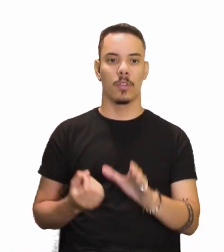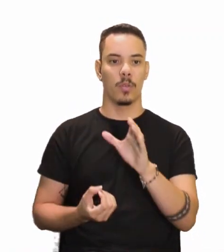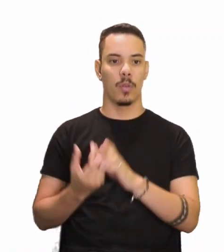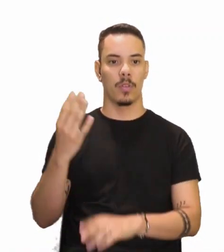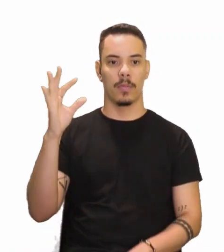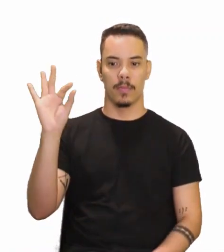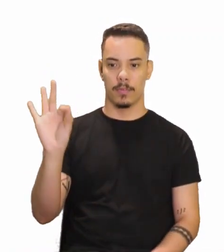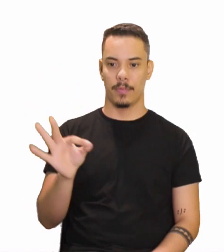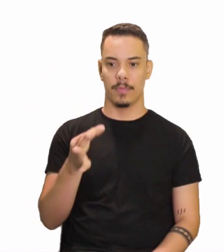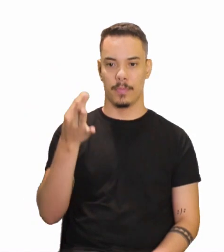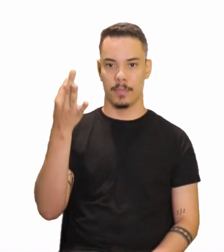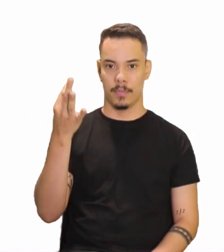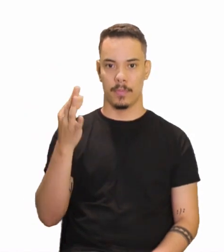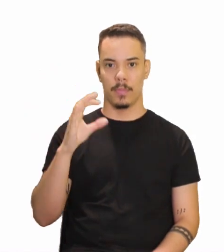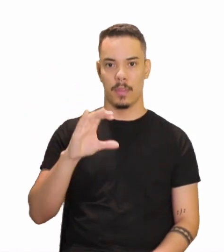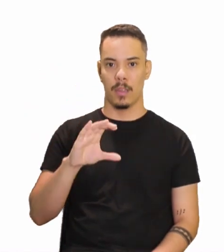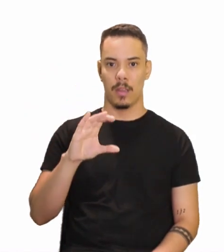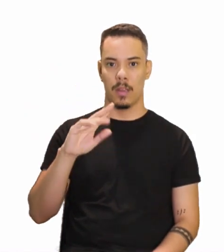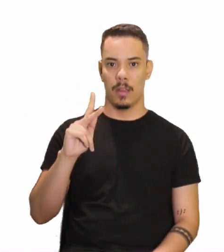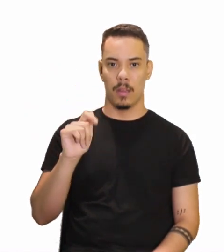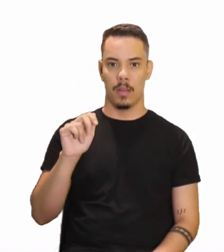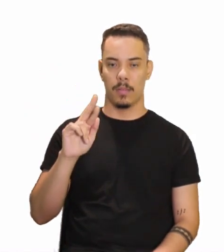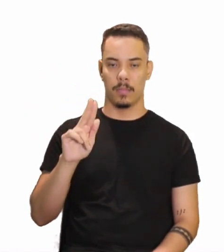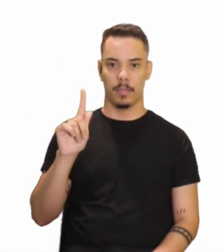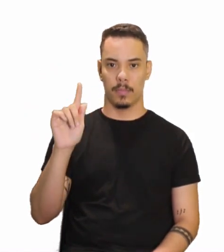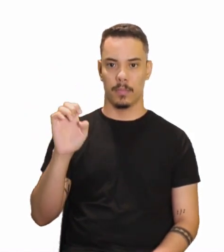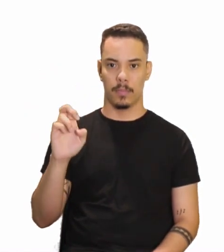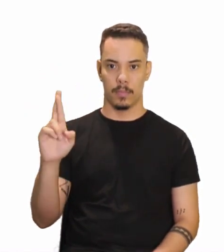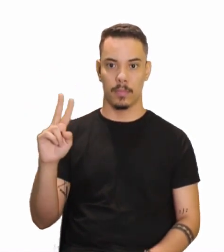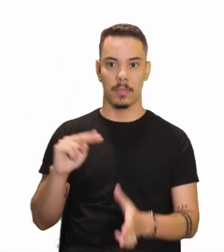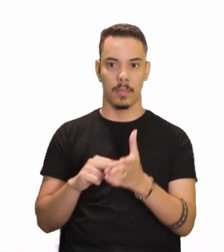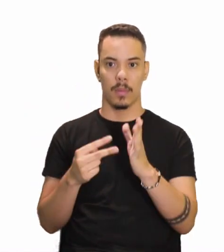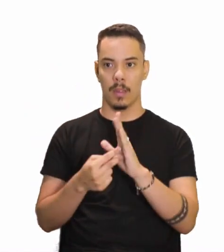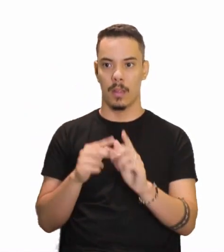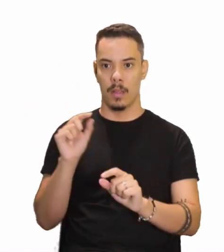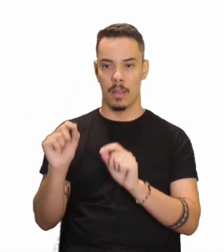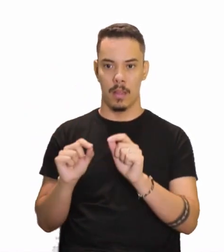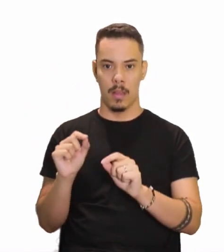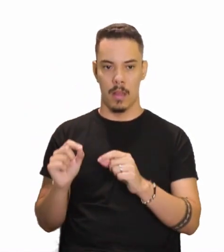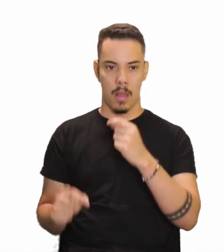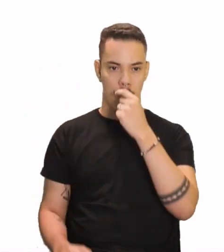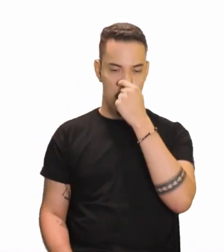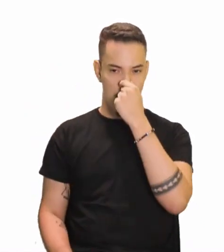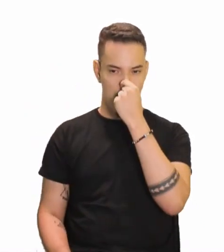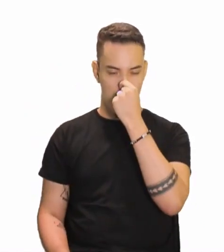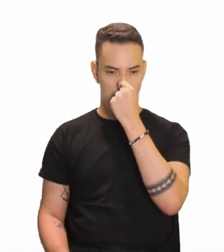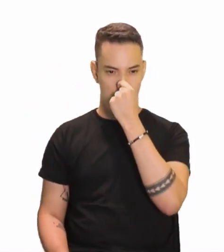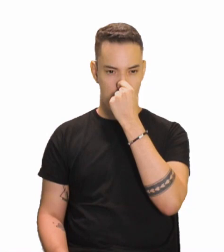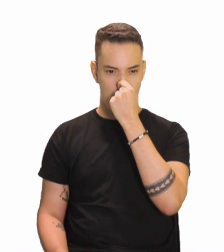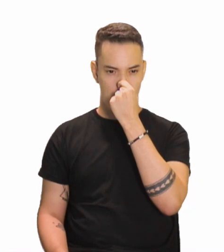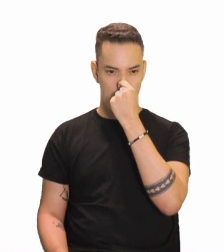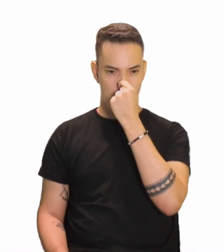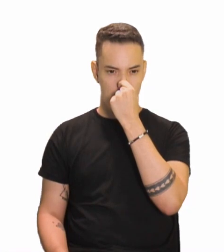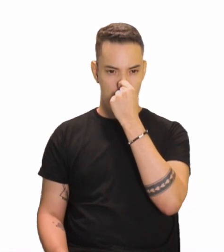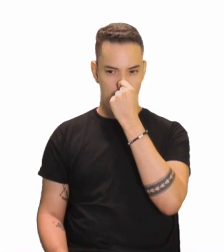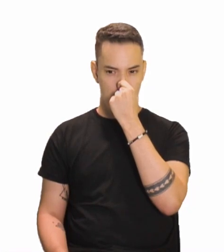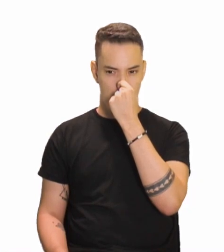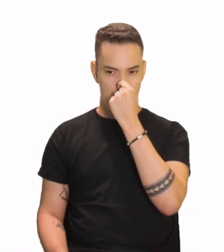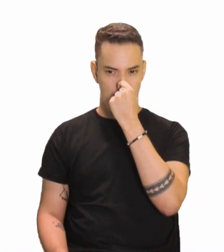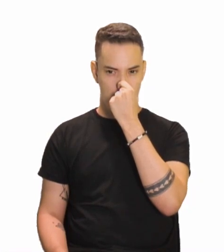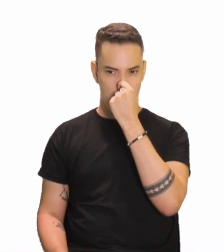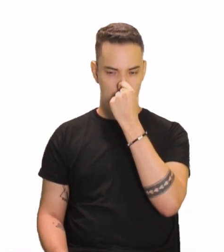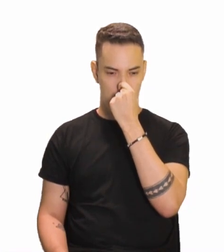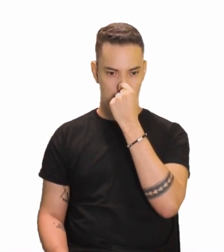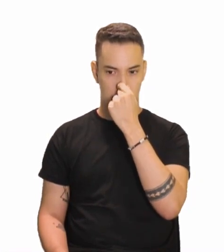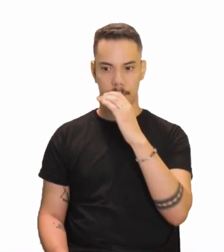francês né Taj que significa Kátia exagero temos